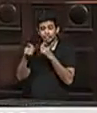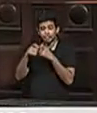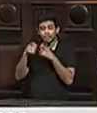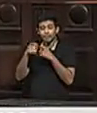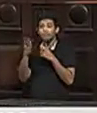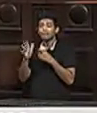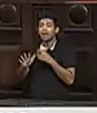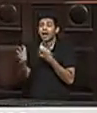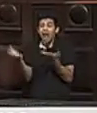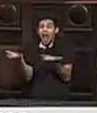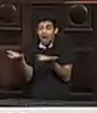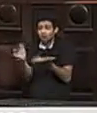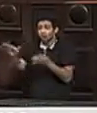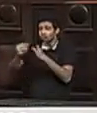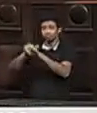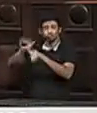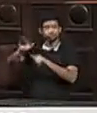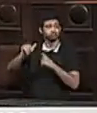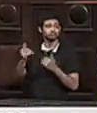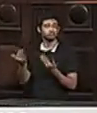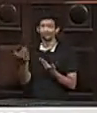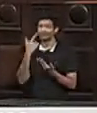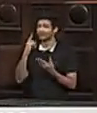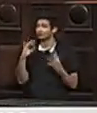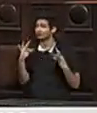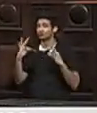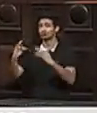ser chamados. Então,